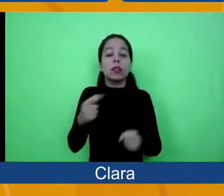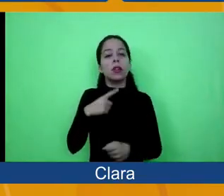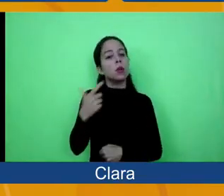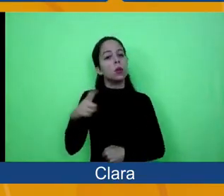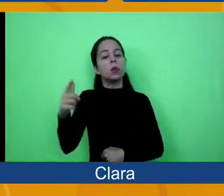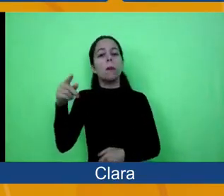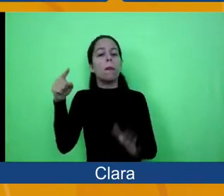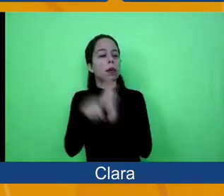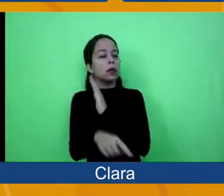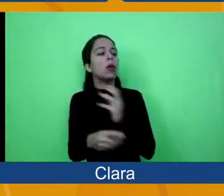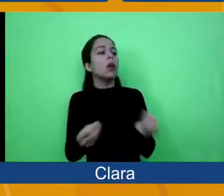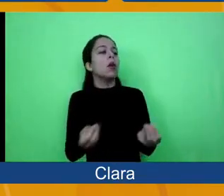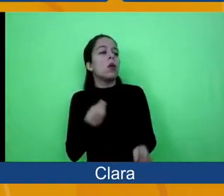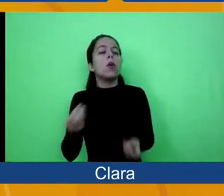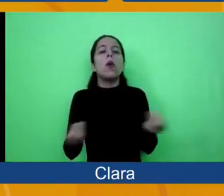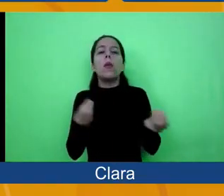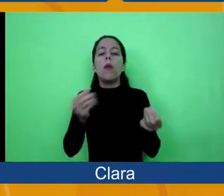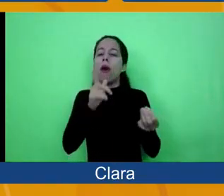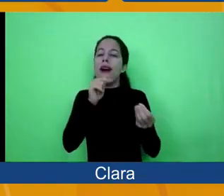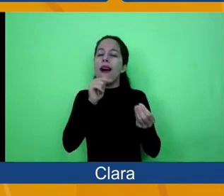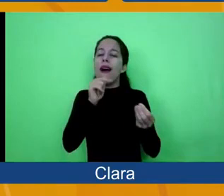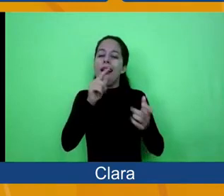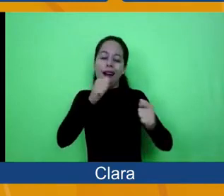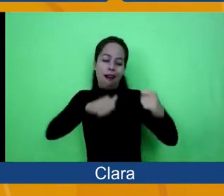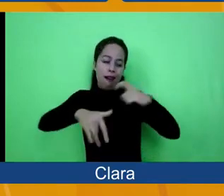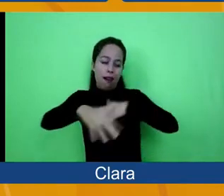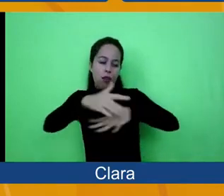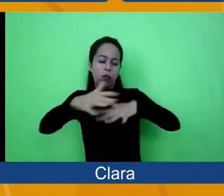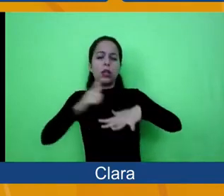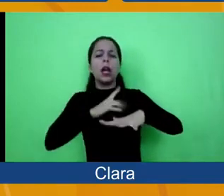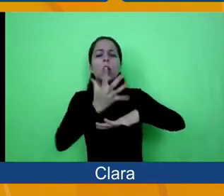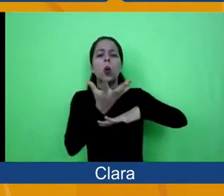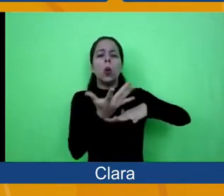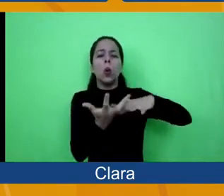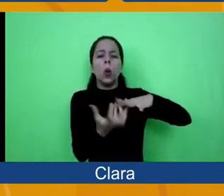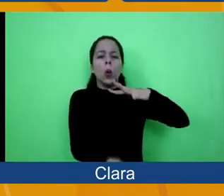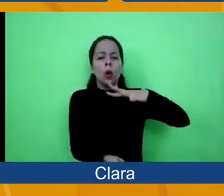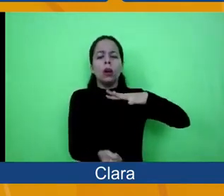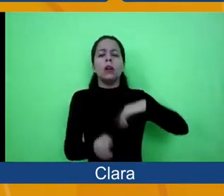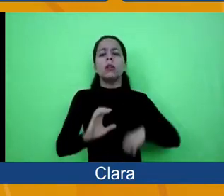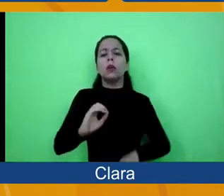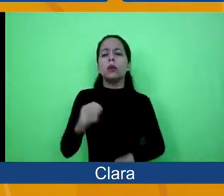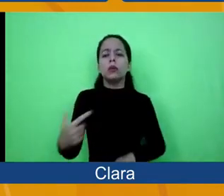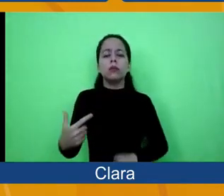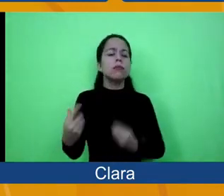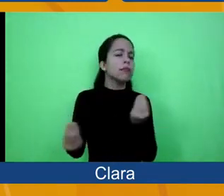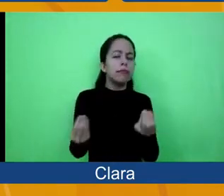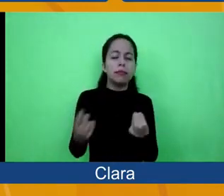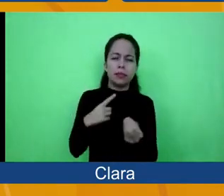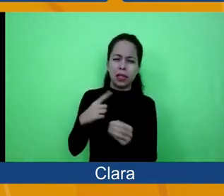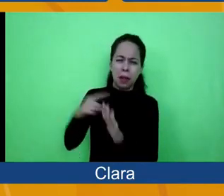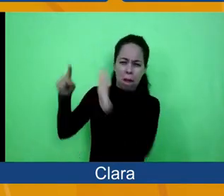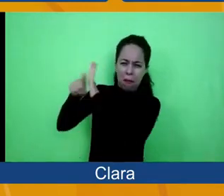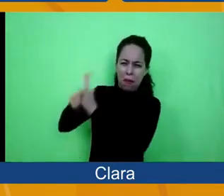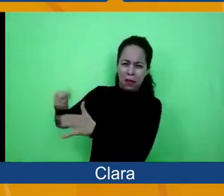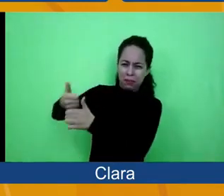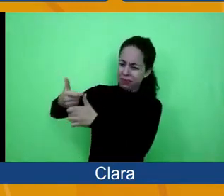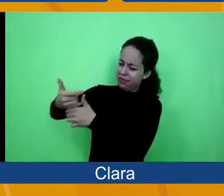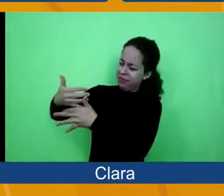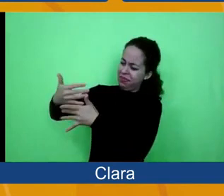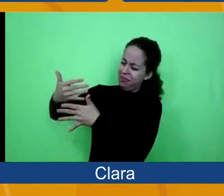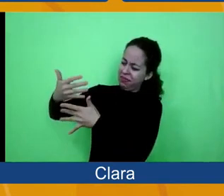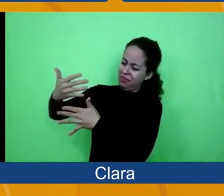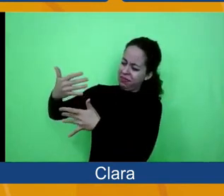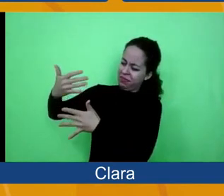oceano absorve. Uma série de outras perguntas do Rodolfo, da Glaucia, Amanda, do Pedro, da Vivian e da própria